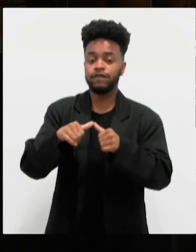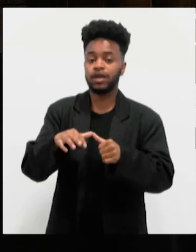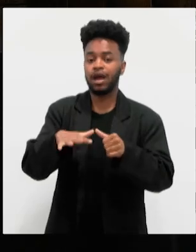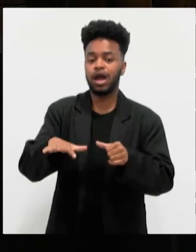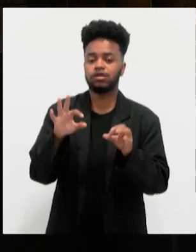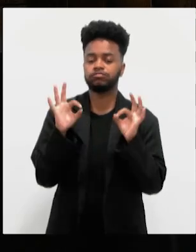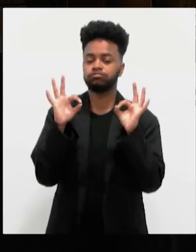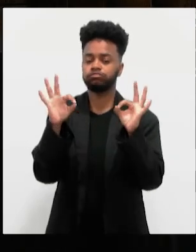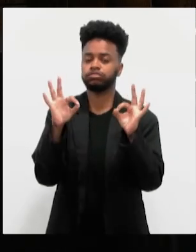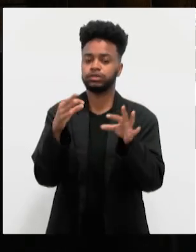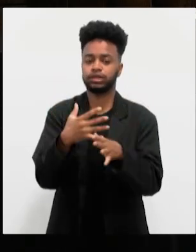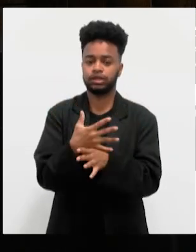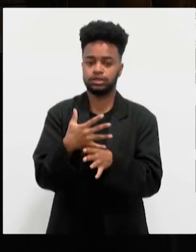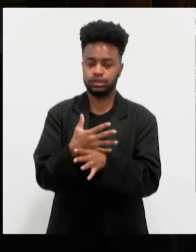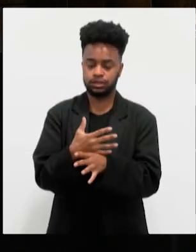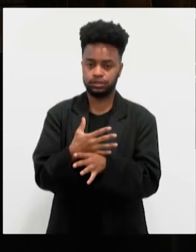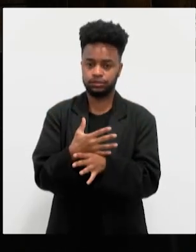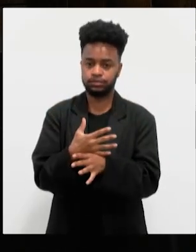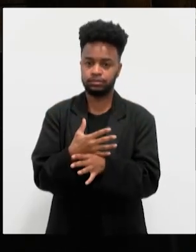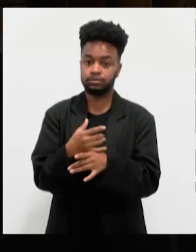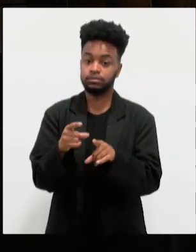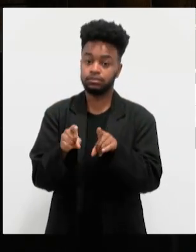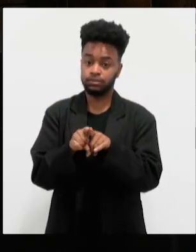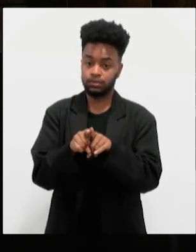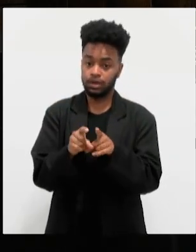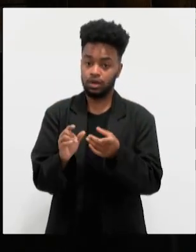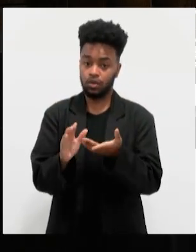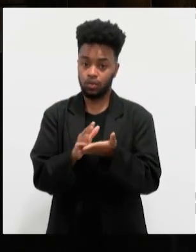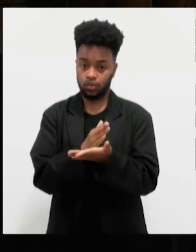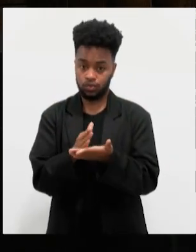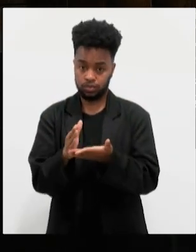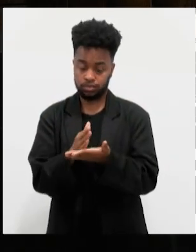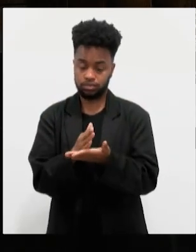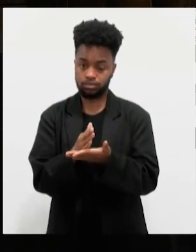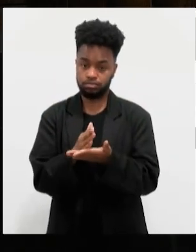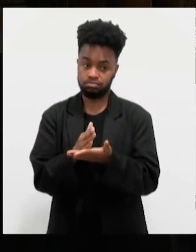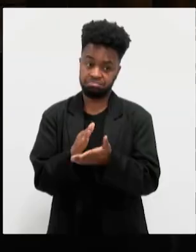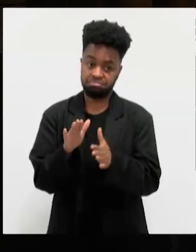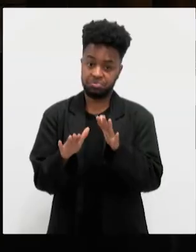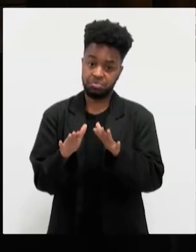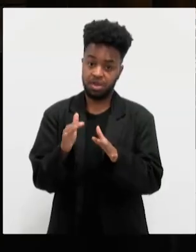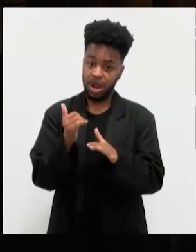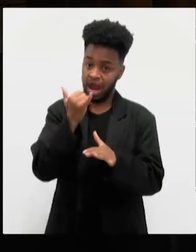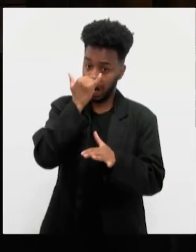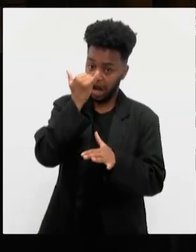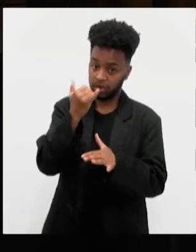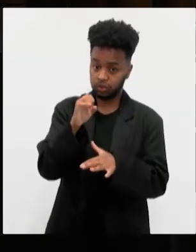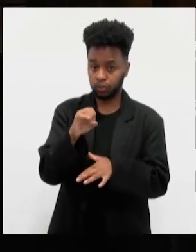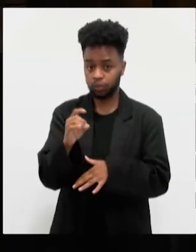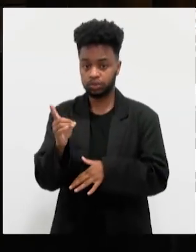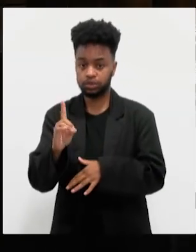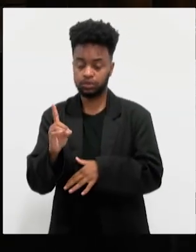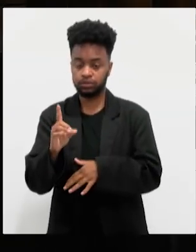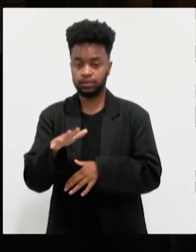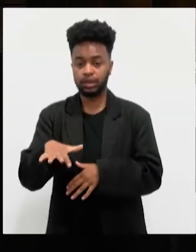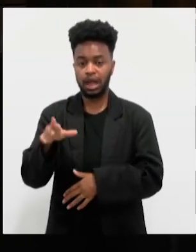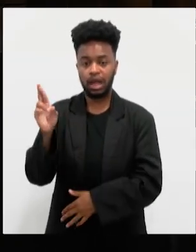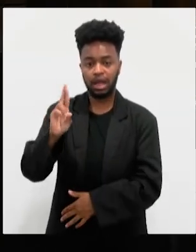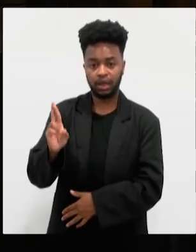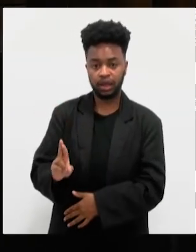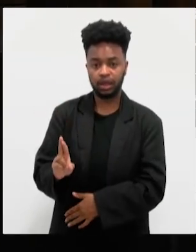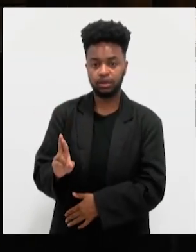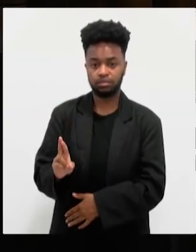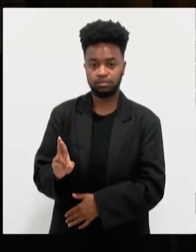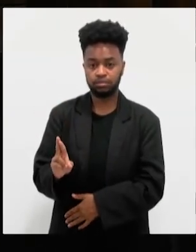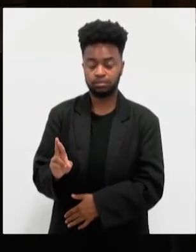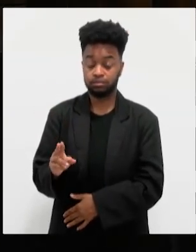da nossa cidade, e muitos deles, por acaso ou não, na região do Recreio, pelo menos tem visto